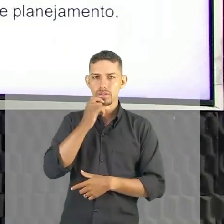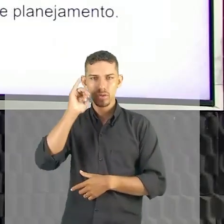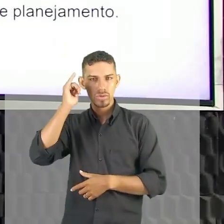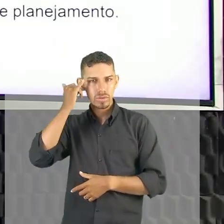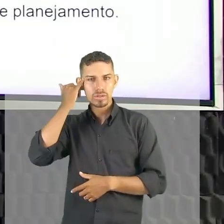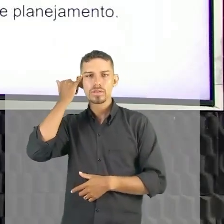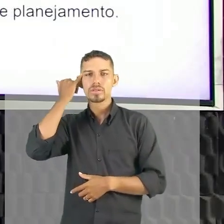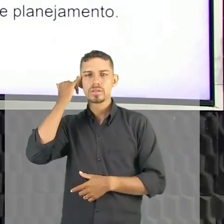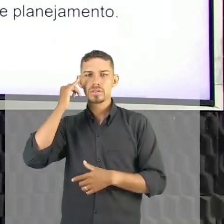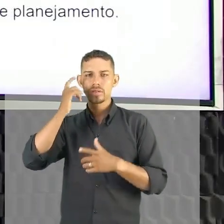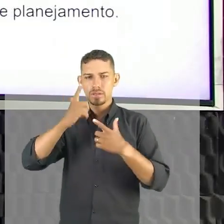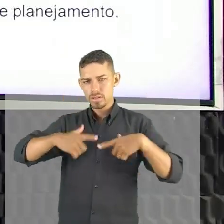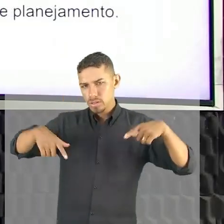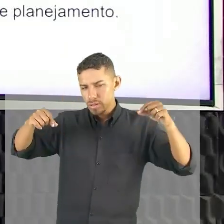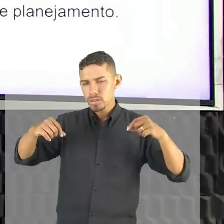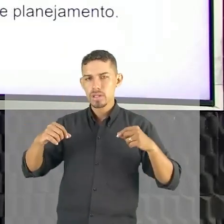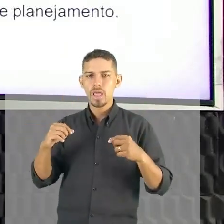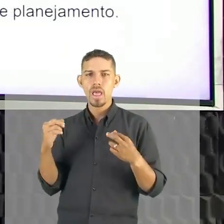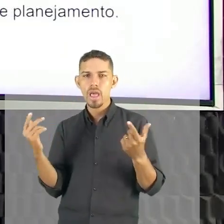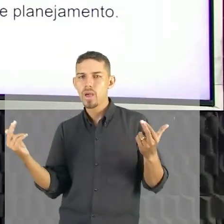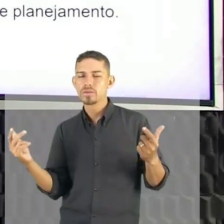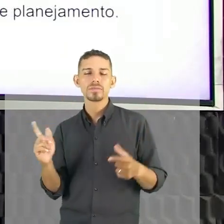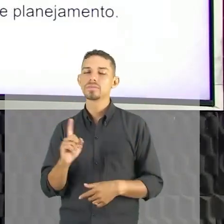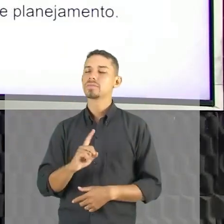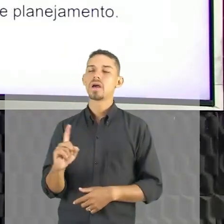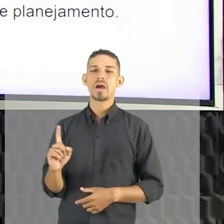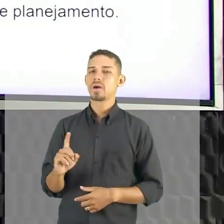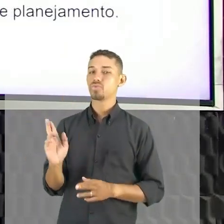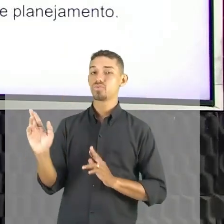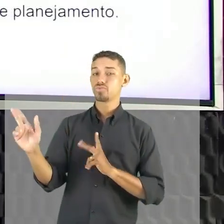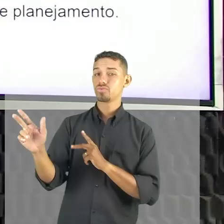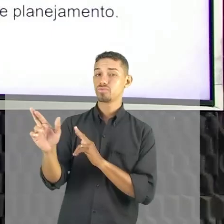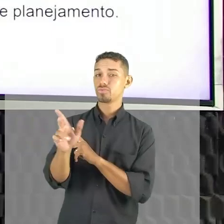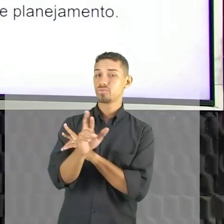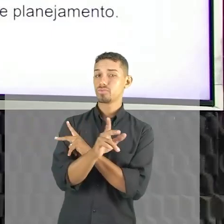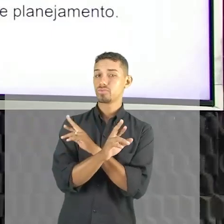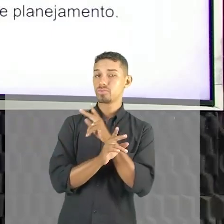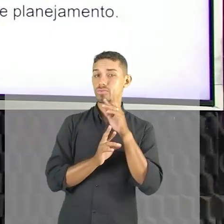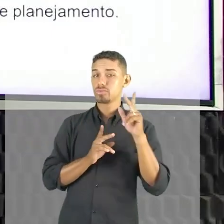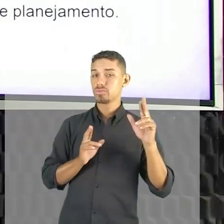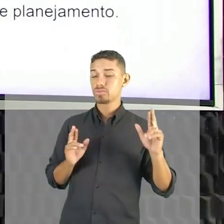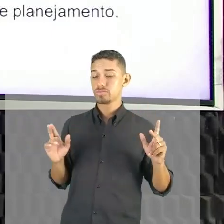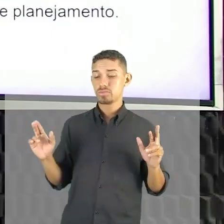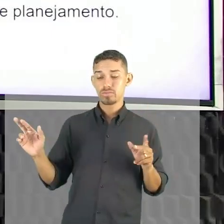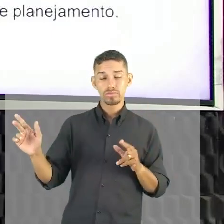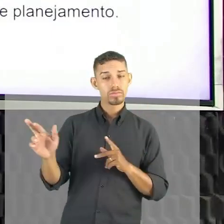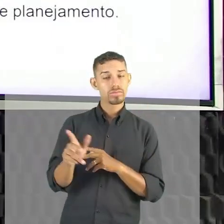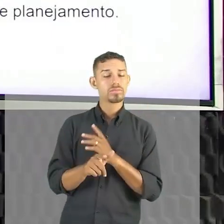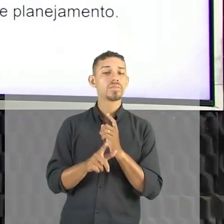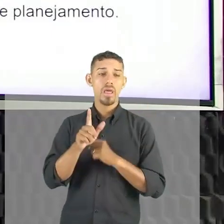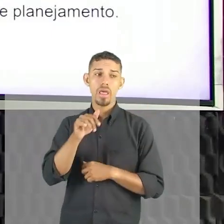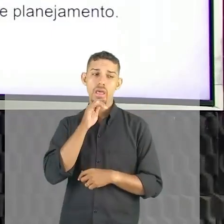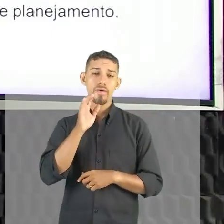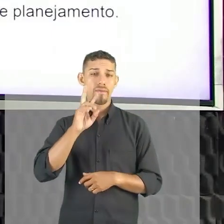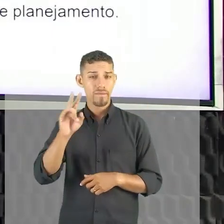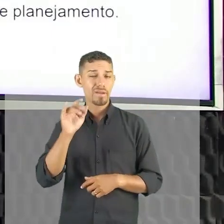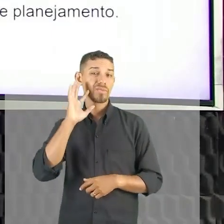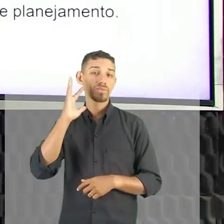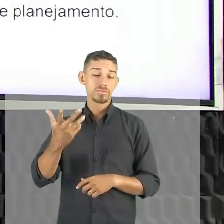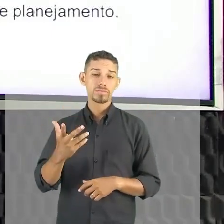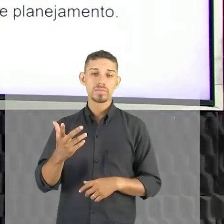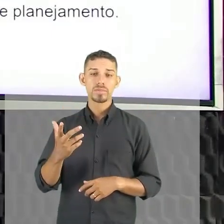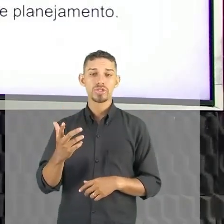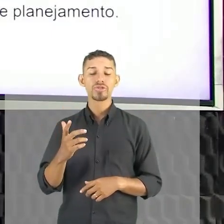não é. Então é muito interessante perceber que é uma revolução que ela não é homogênea, que ela é heterogênea, que ela vai acontecer de